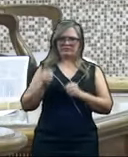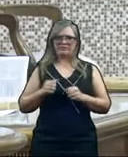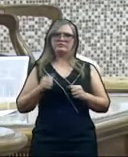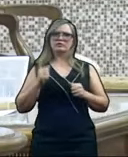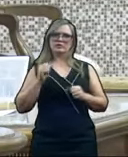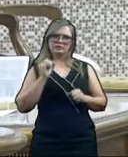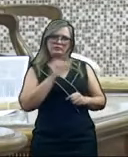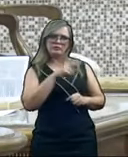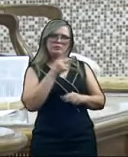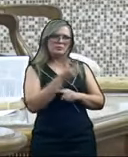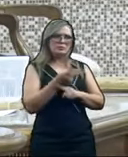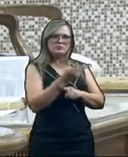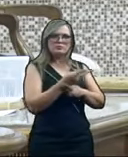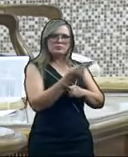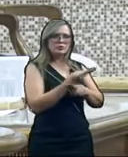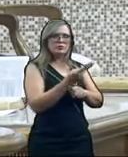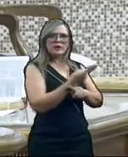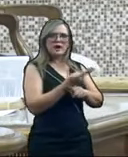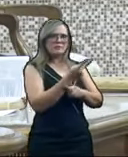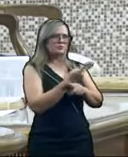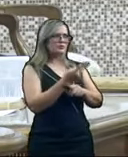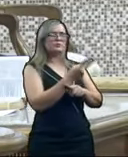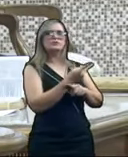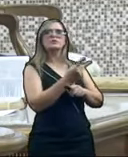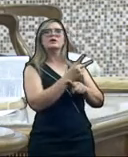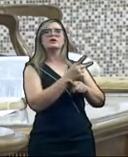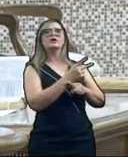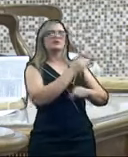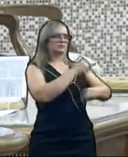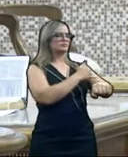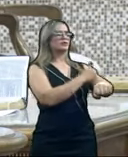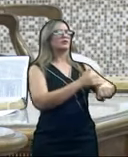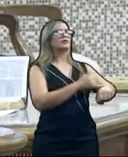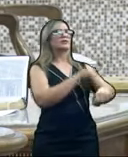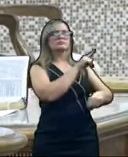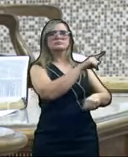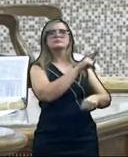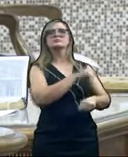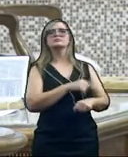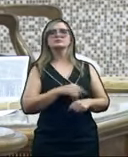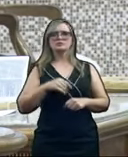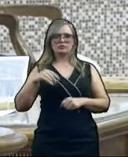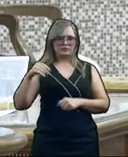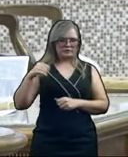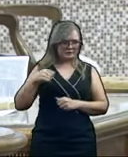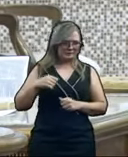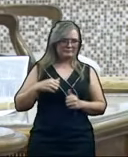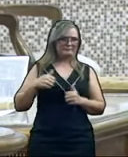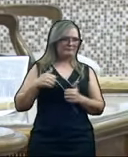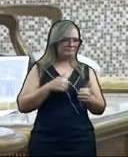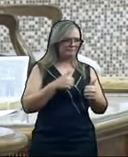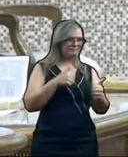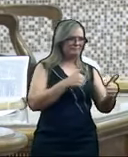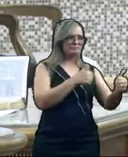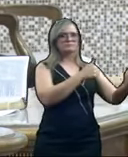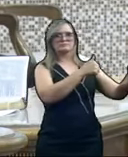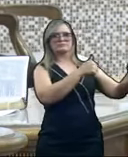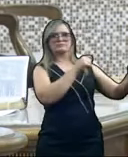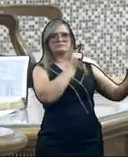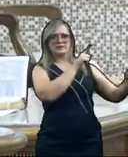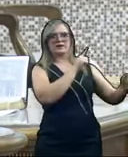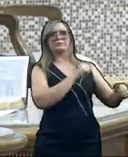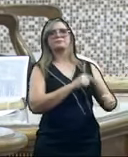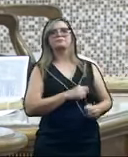é mas quando Jacó volta ele já volta agora na direção de Deus a Deus então intervém a favor de